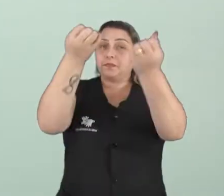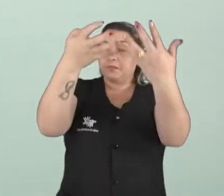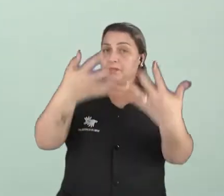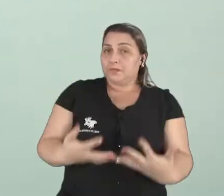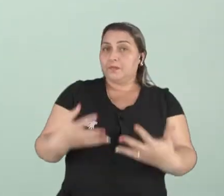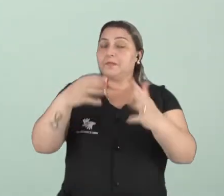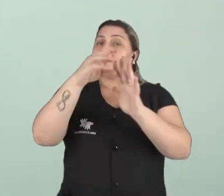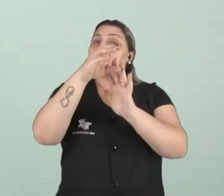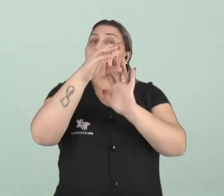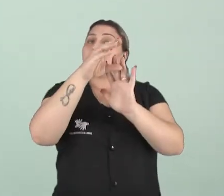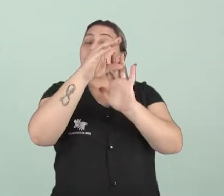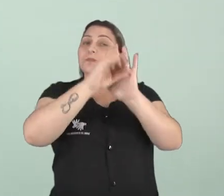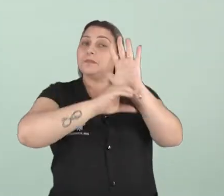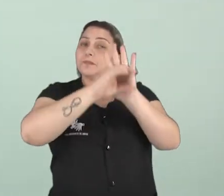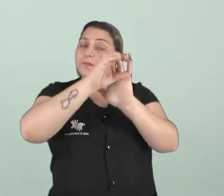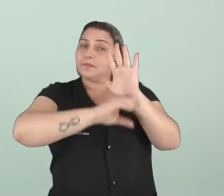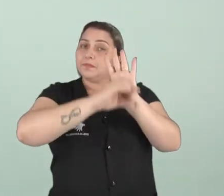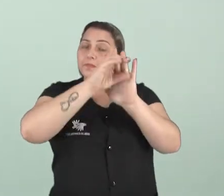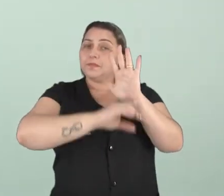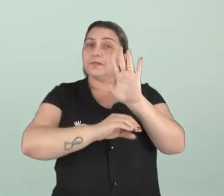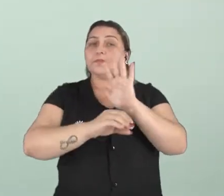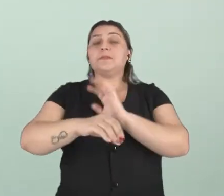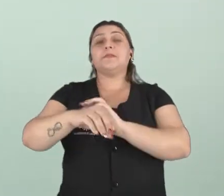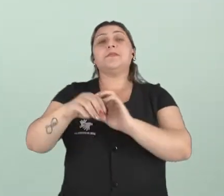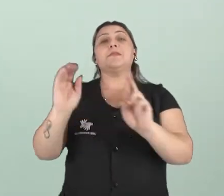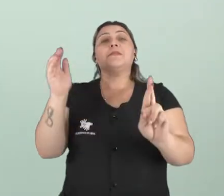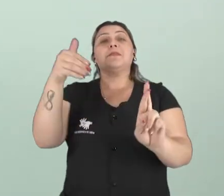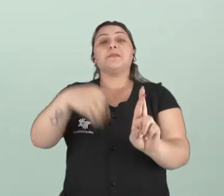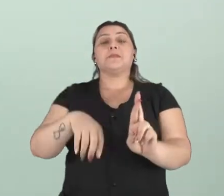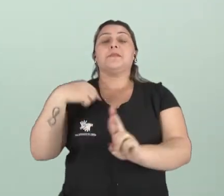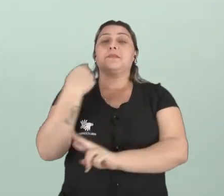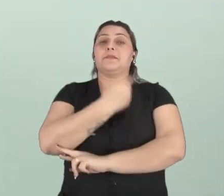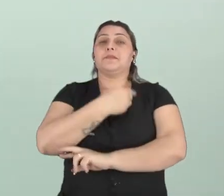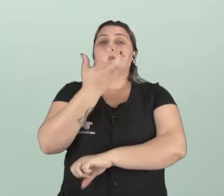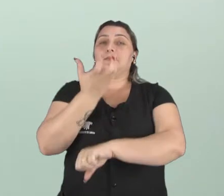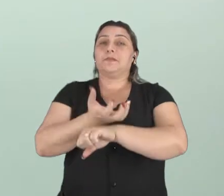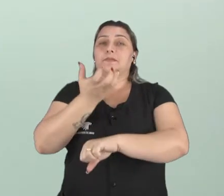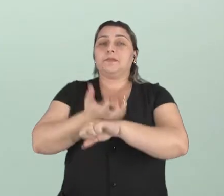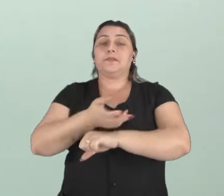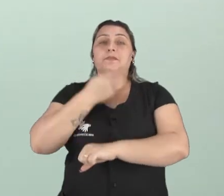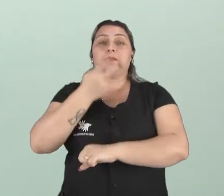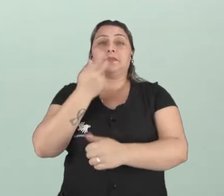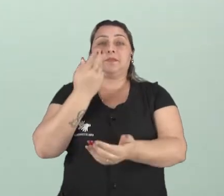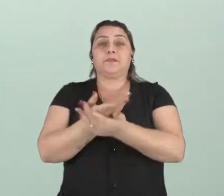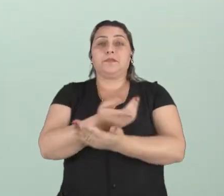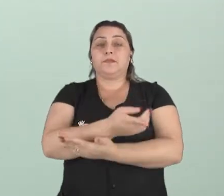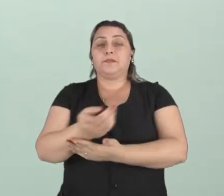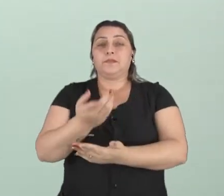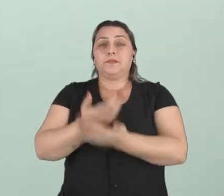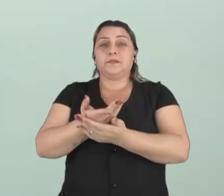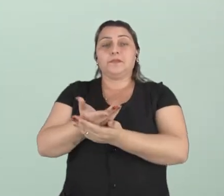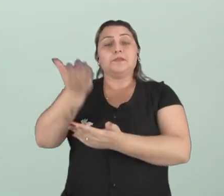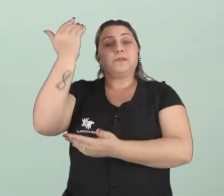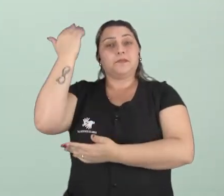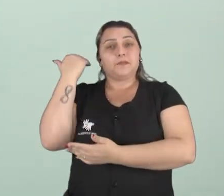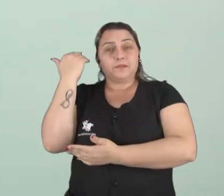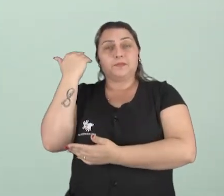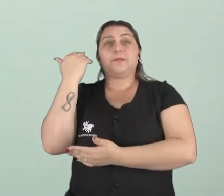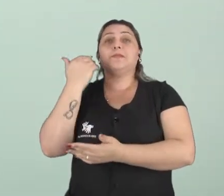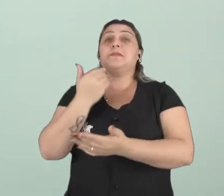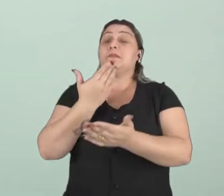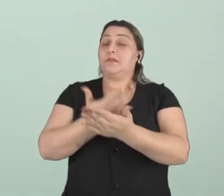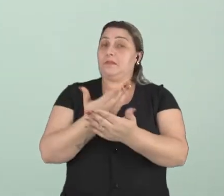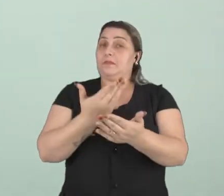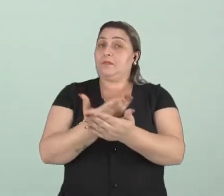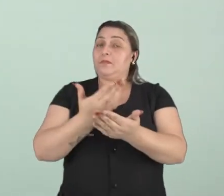os assuntos, referentes aí à nossa disciplina. Como eu disse para vocês nas aulas anteriores, essas